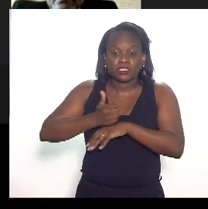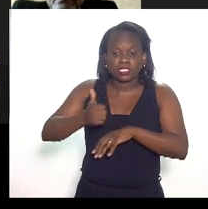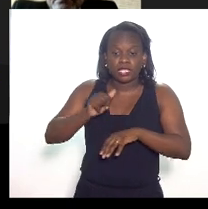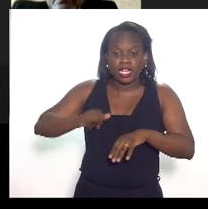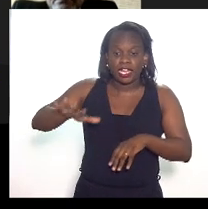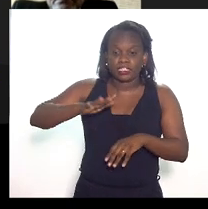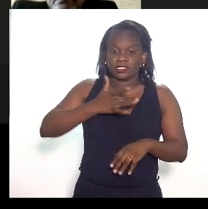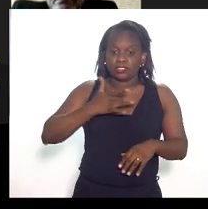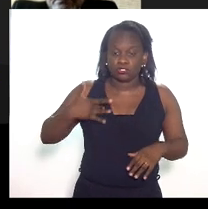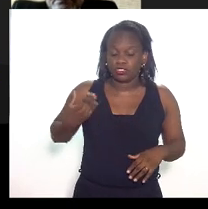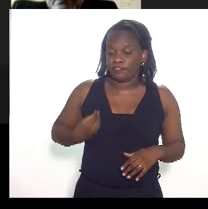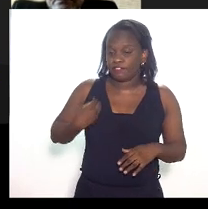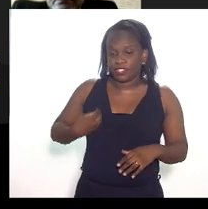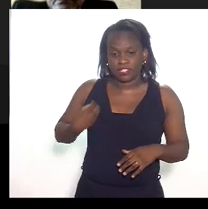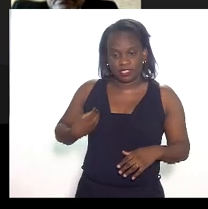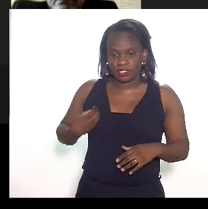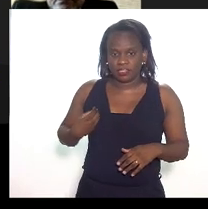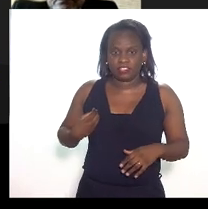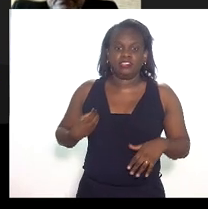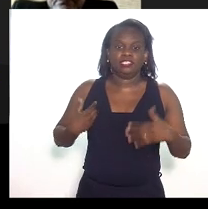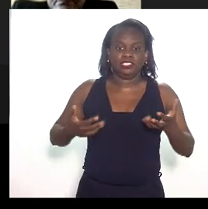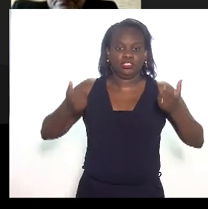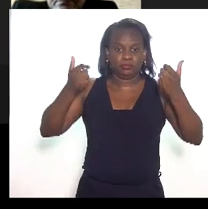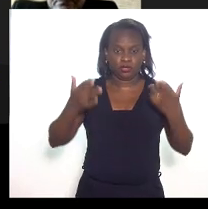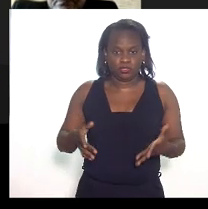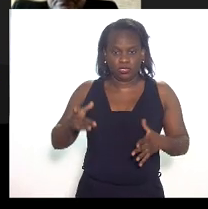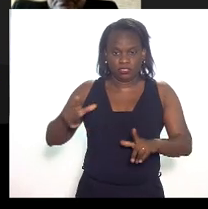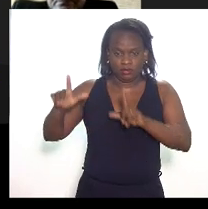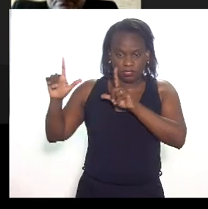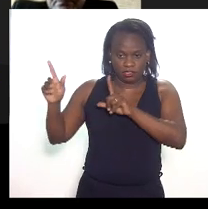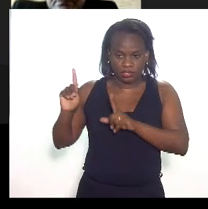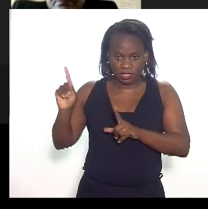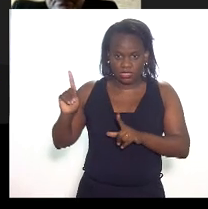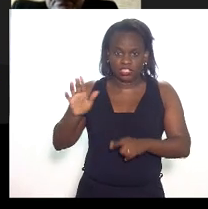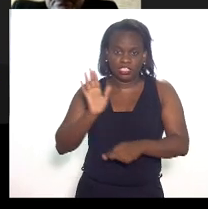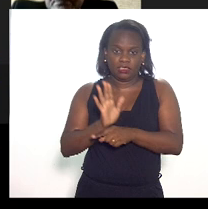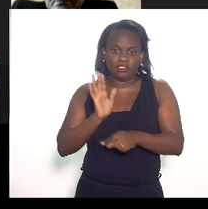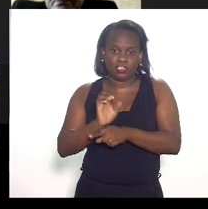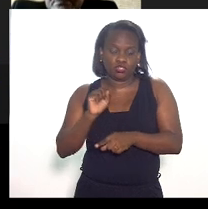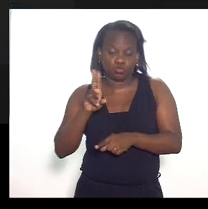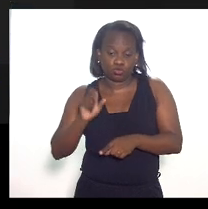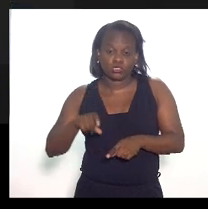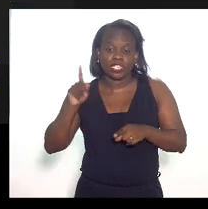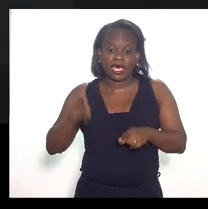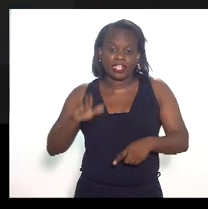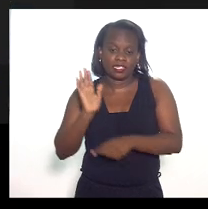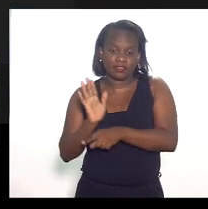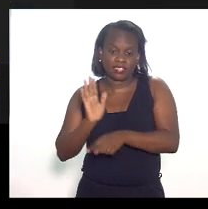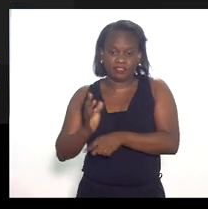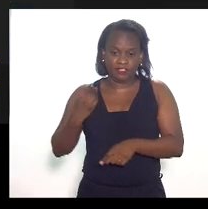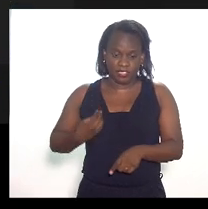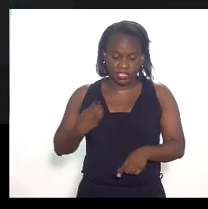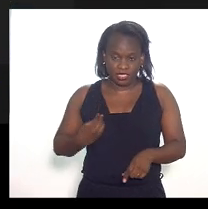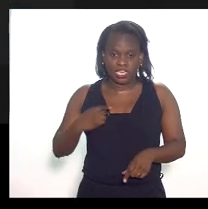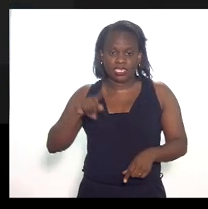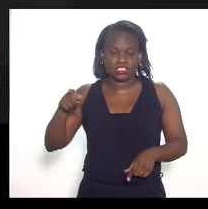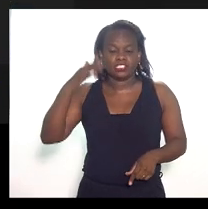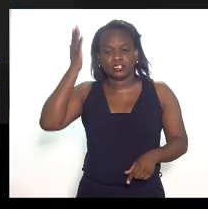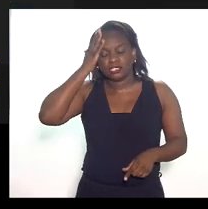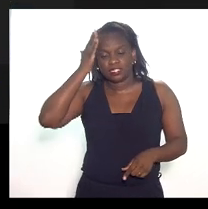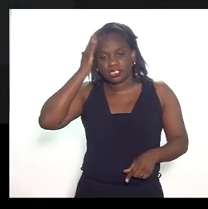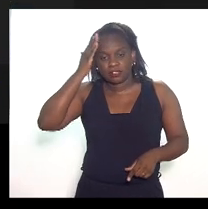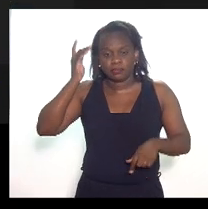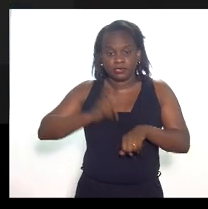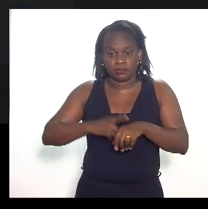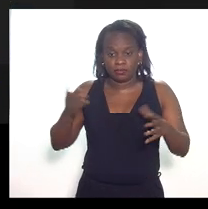saúde na vida. Como diz aqui esse quadro que eu tenho ao meu lado, defender o SUS é defender a vida. E nós sabemos que,